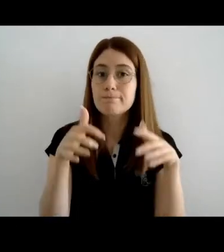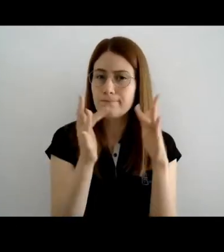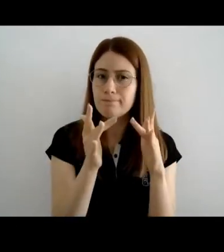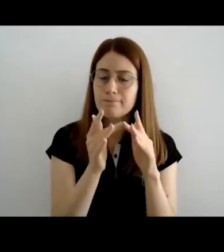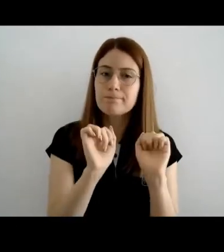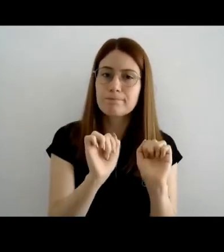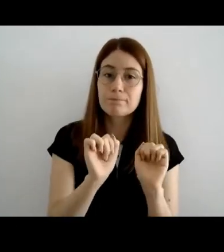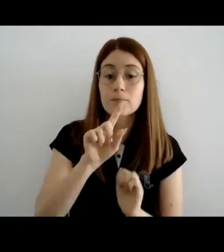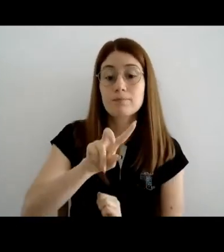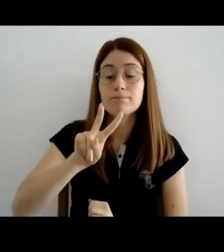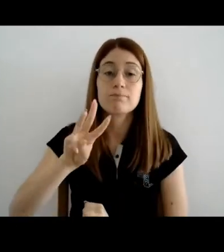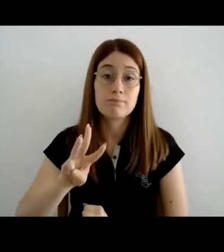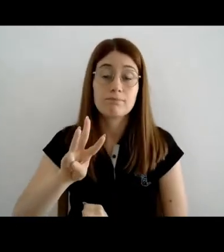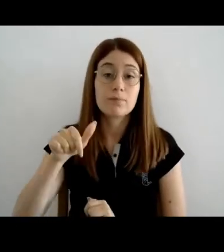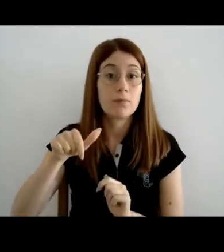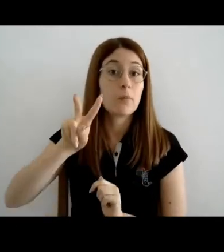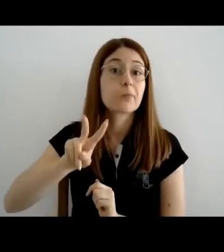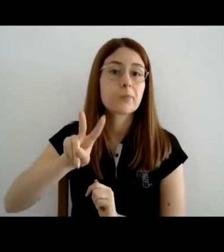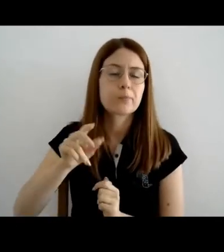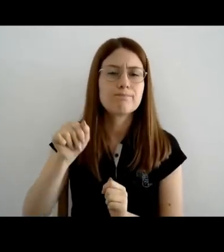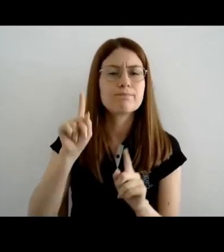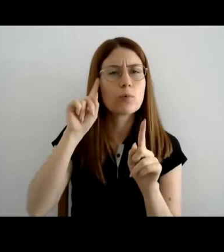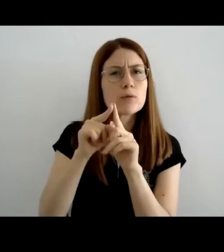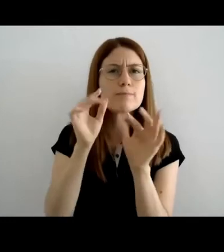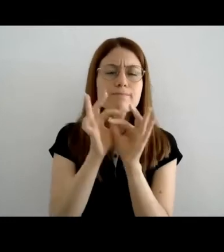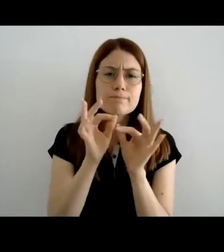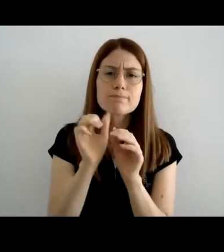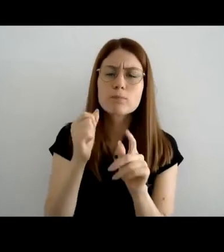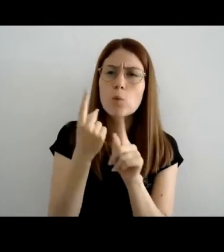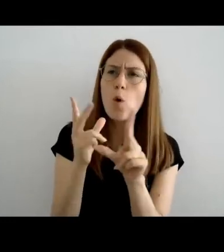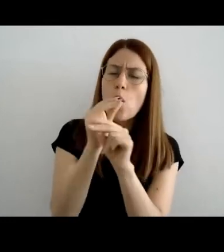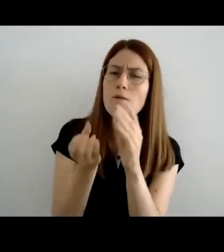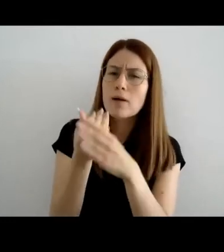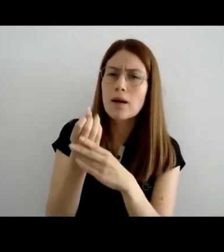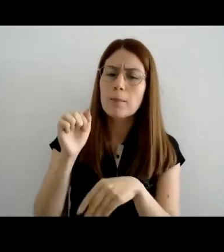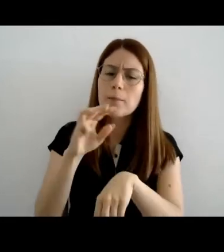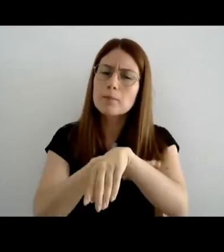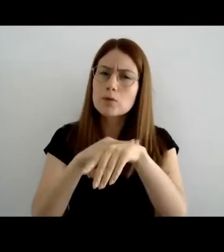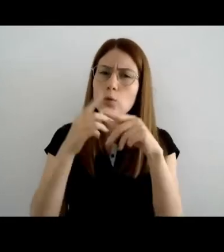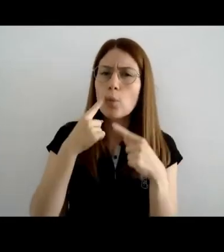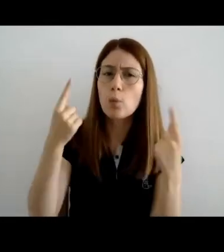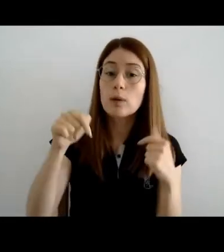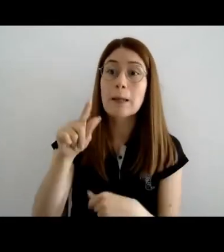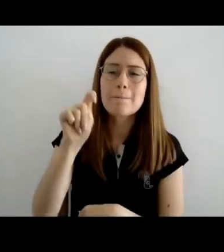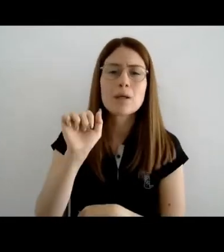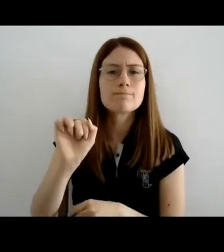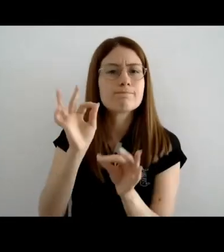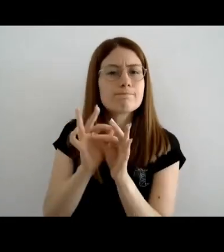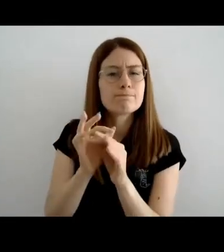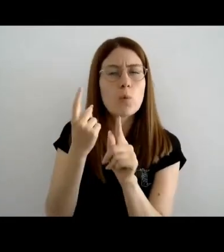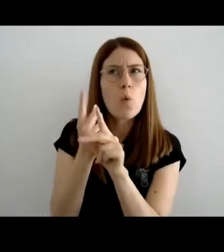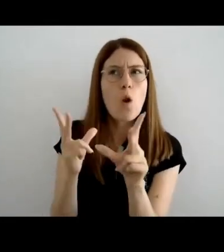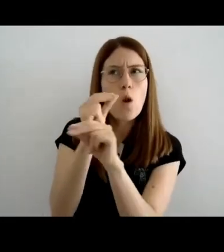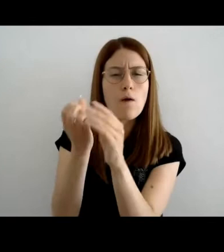de 3, o webinar que celebra a inovação na administração pública neste mês da inovação, e esta inovação é também